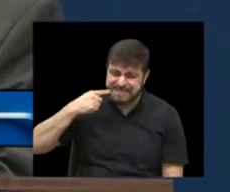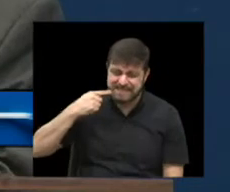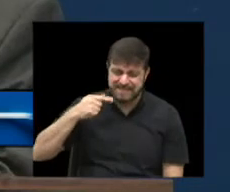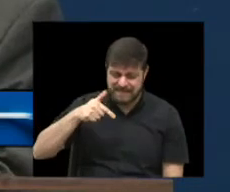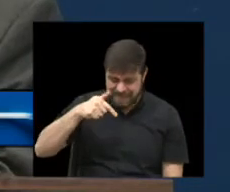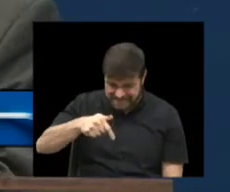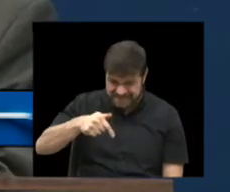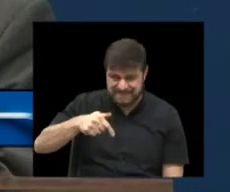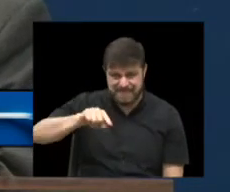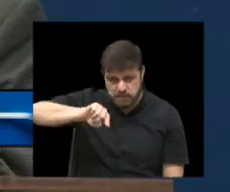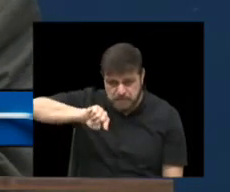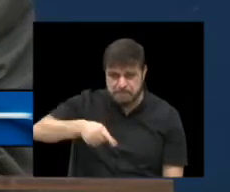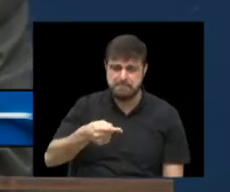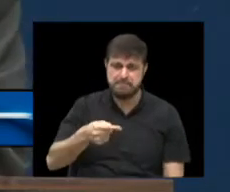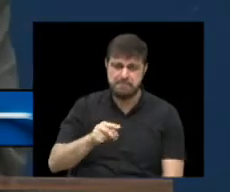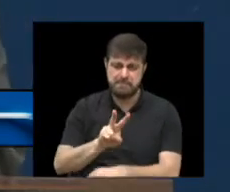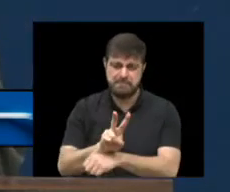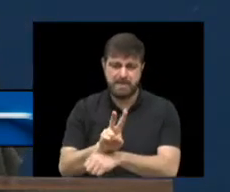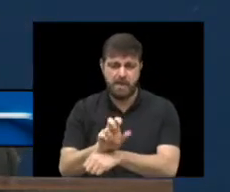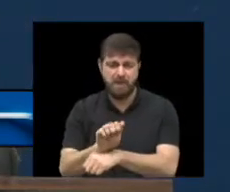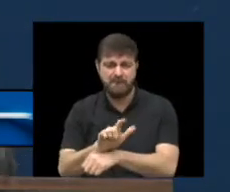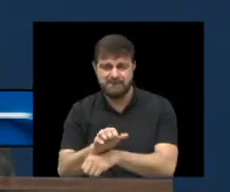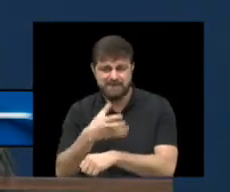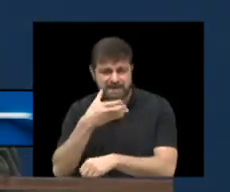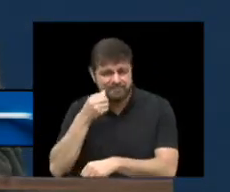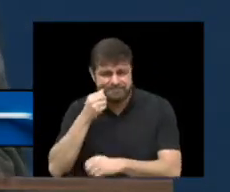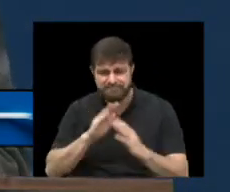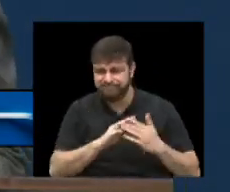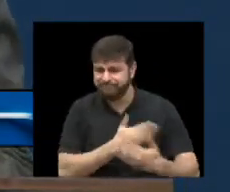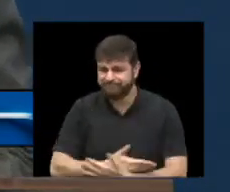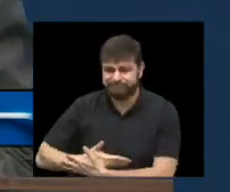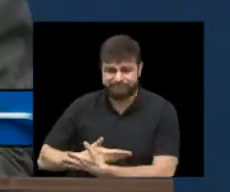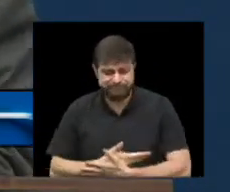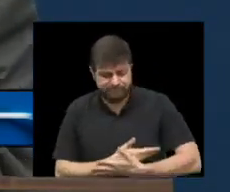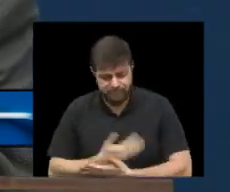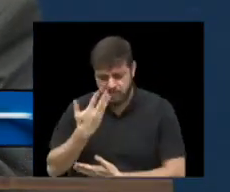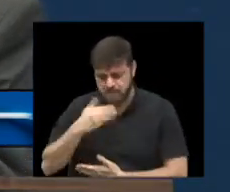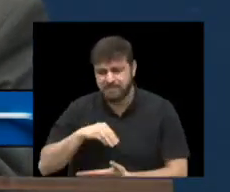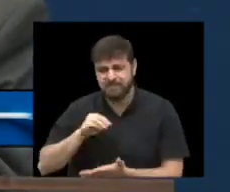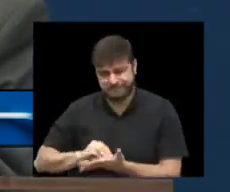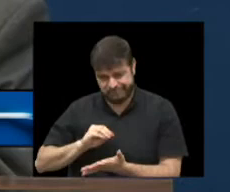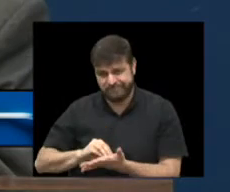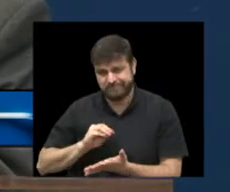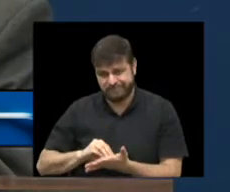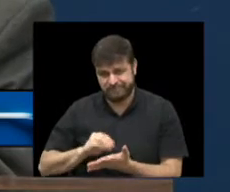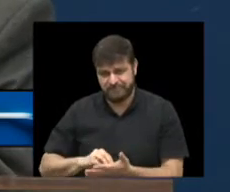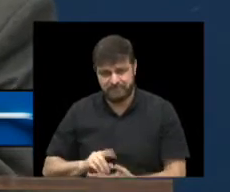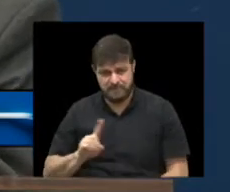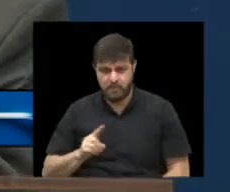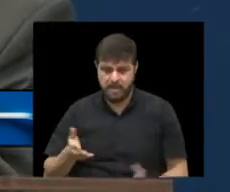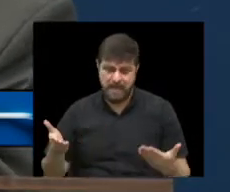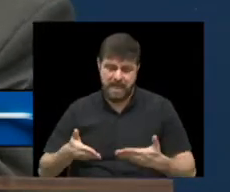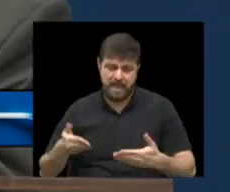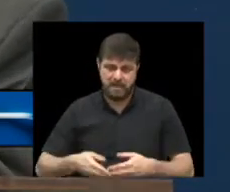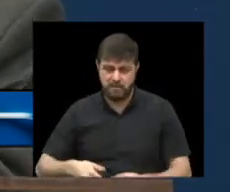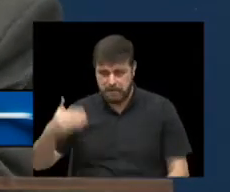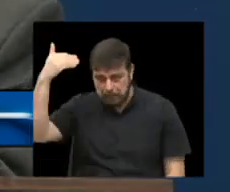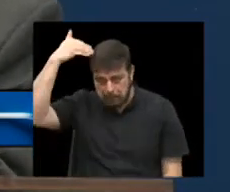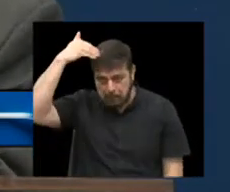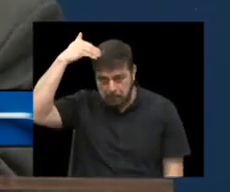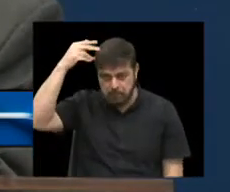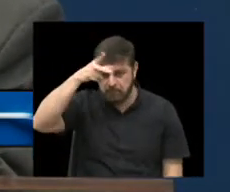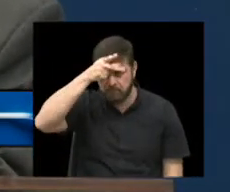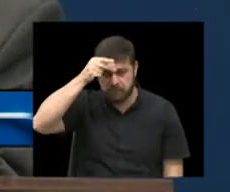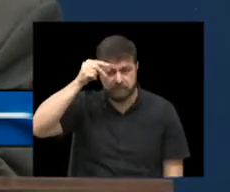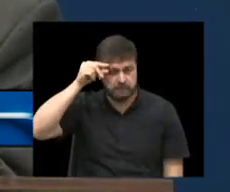bem sabida as razões, aliás, já passada por vários e vários governos, não é este primeiro governo, mas